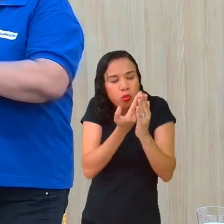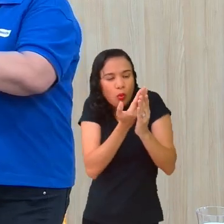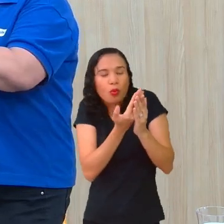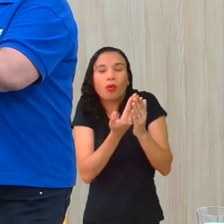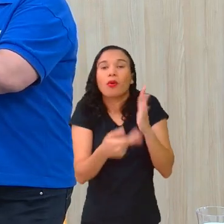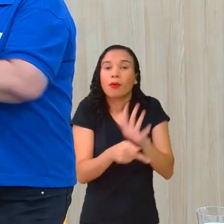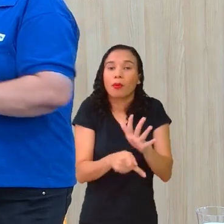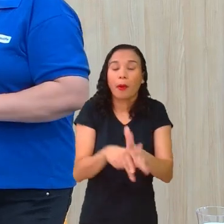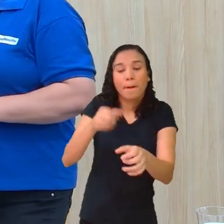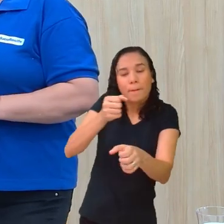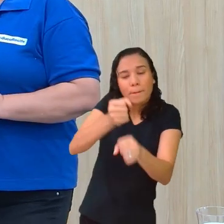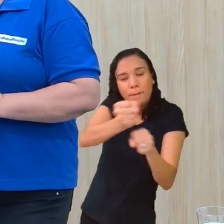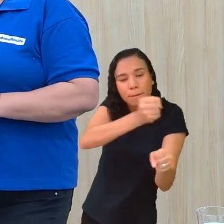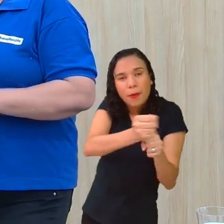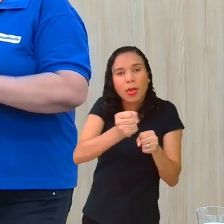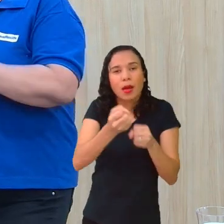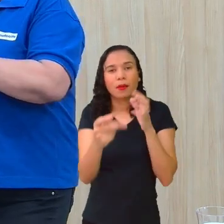né,